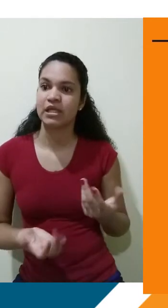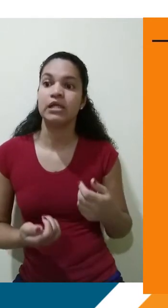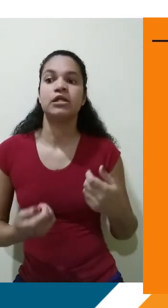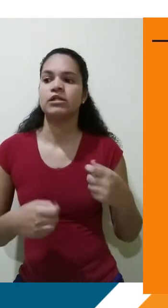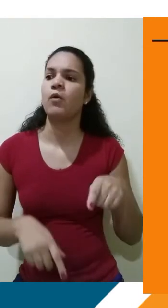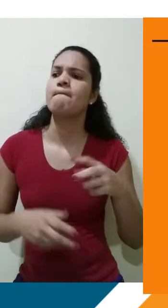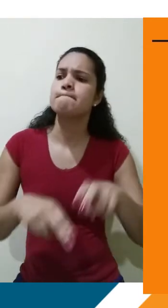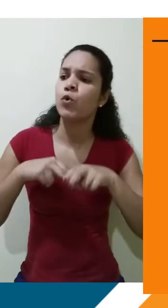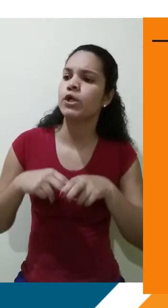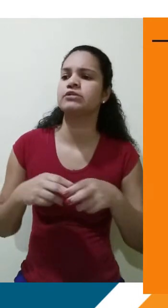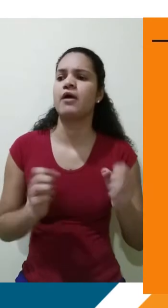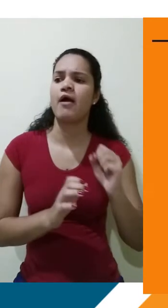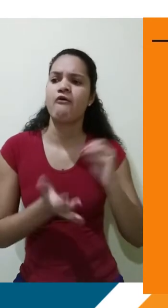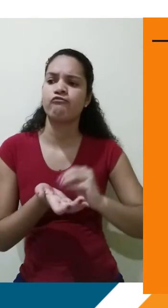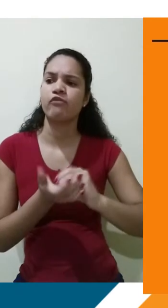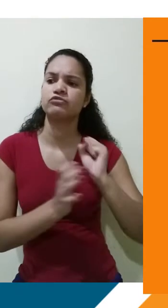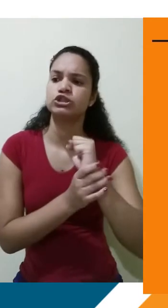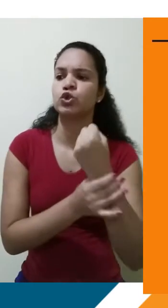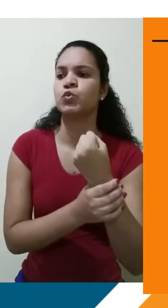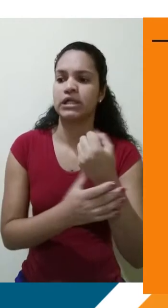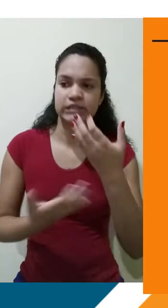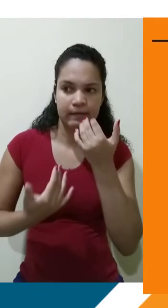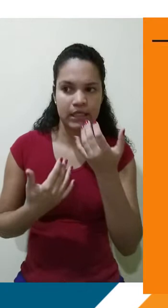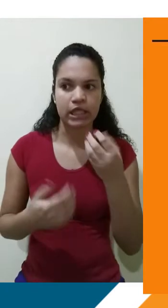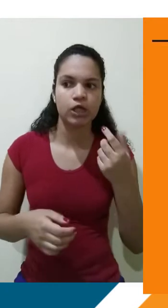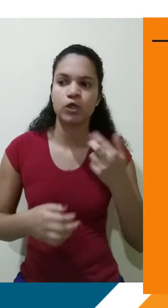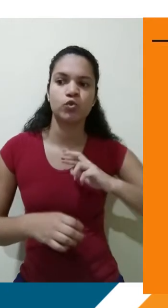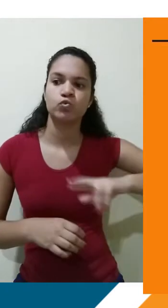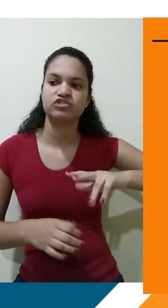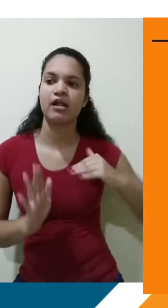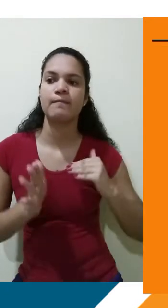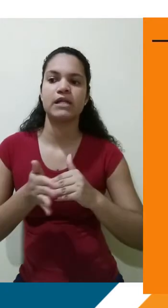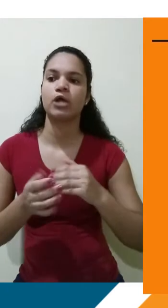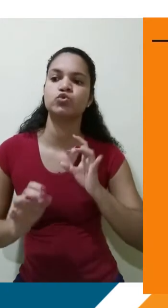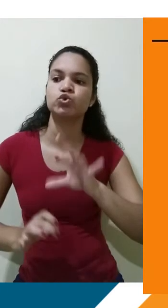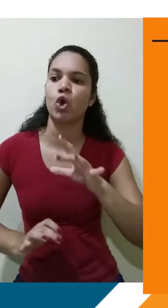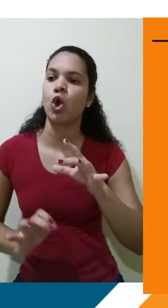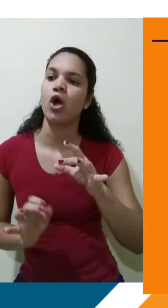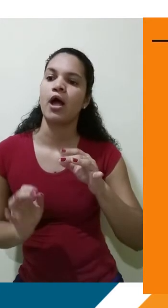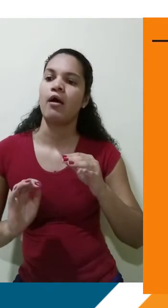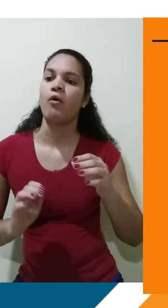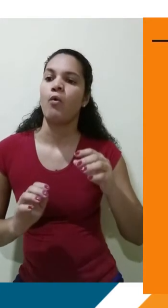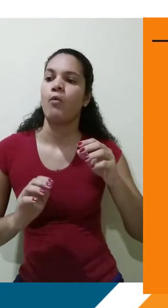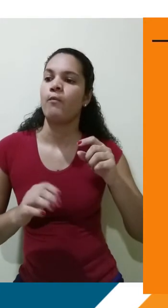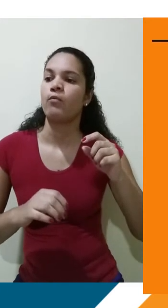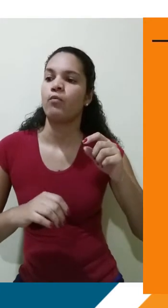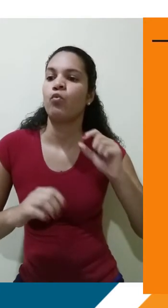está limitada apenas à situação degradante a que estão submetidas as pessoas mais pobres. O problema alimentício do país é a má qualidade dos